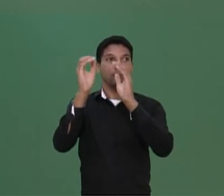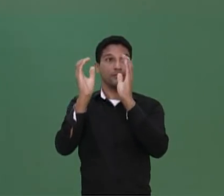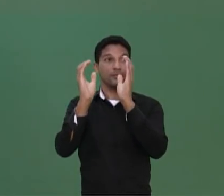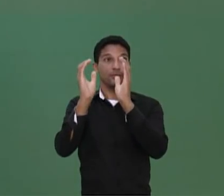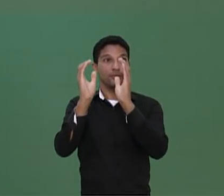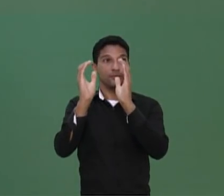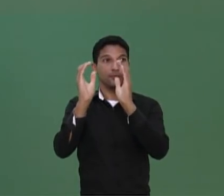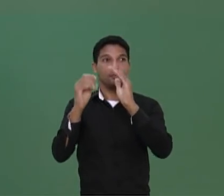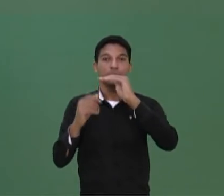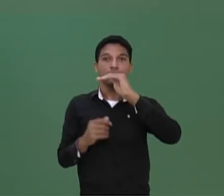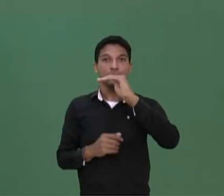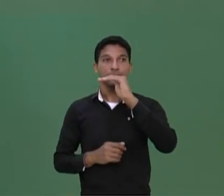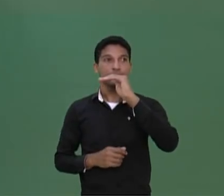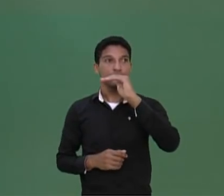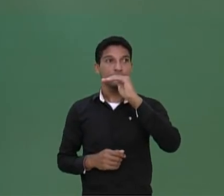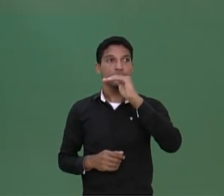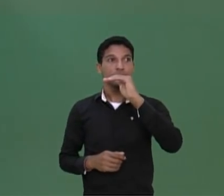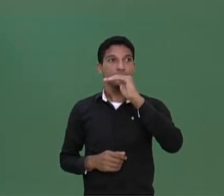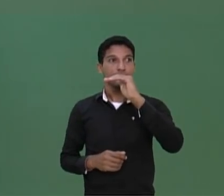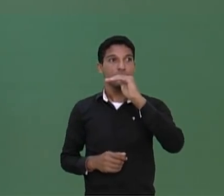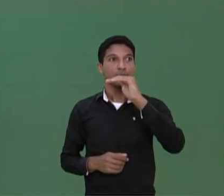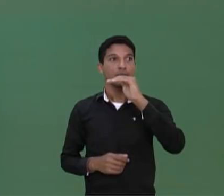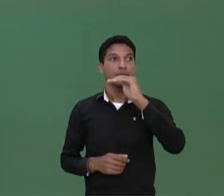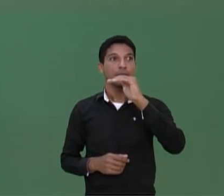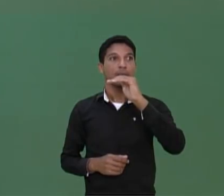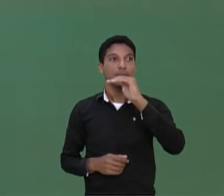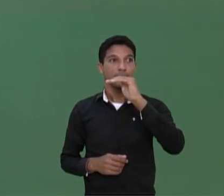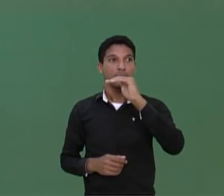g1 o /